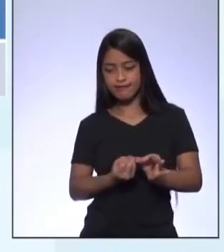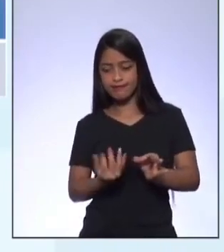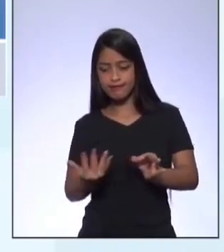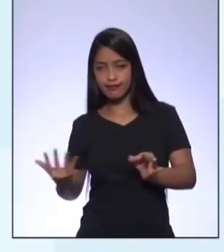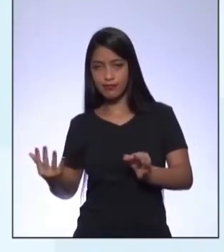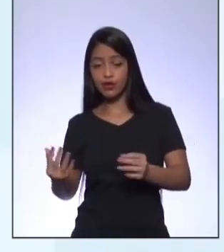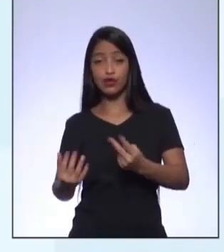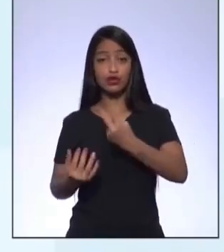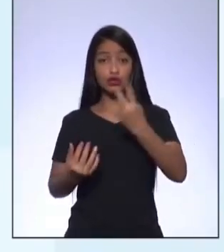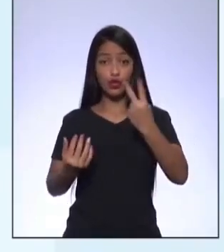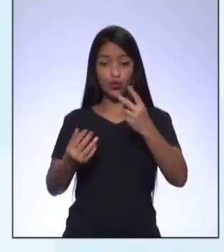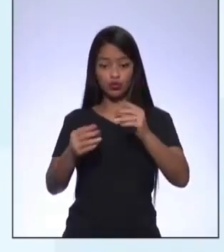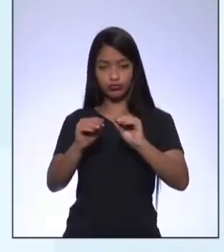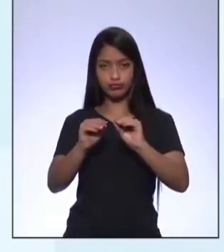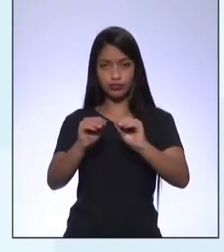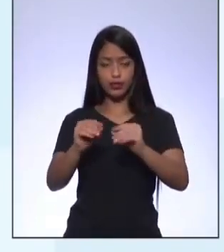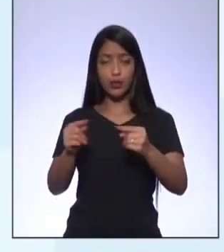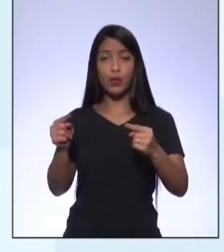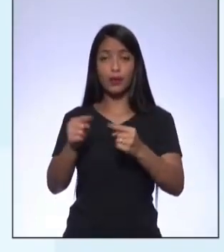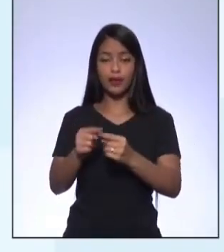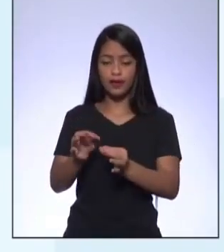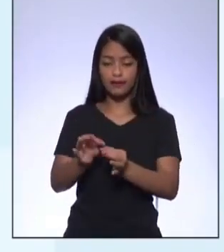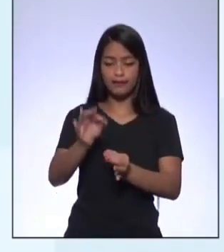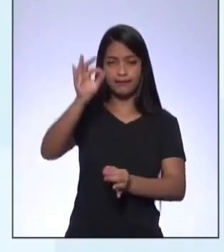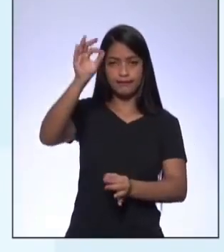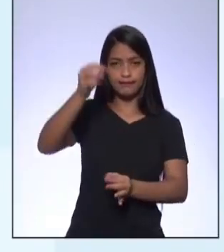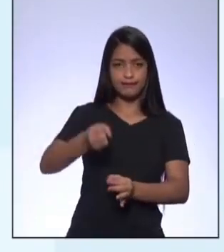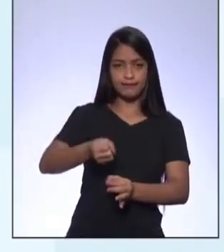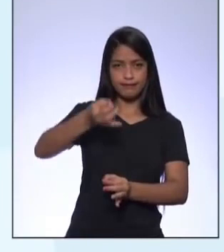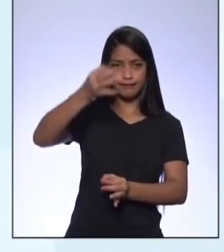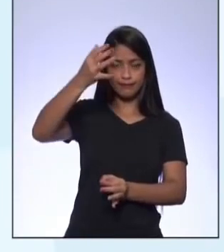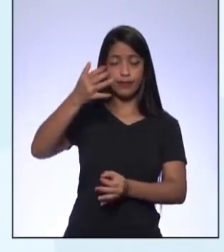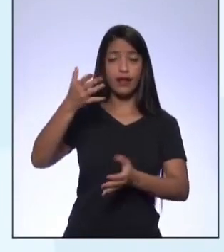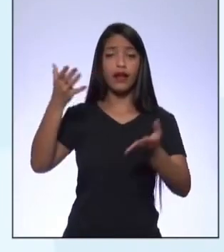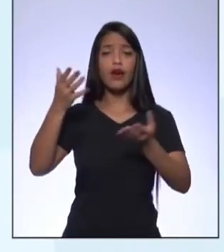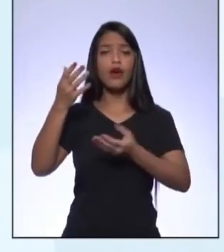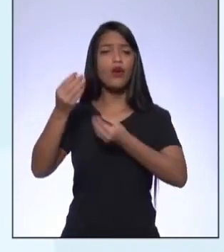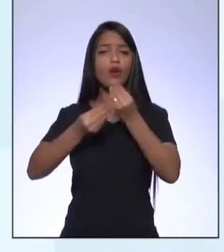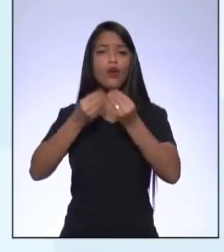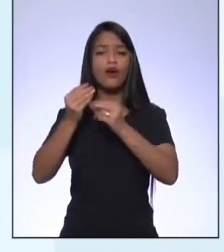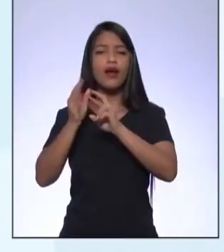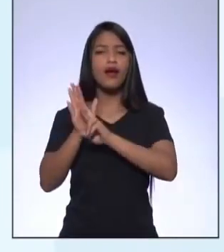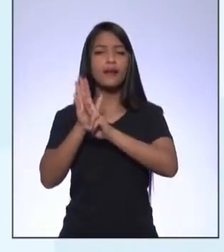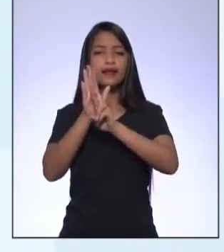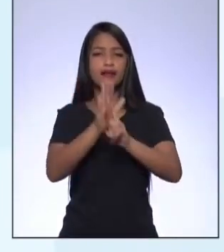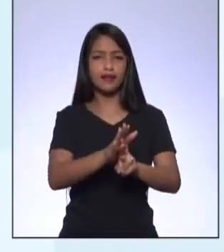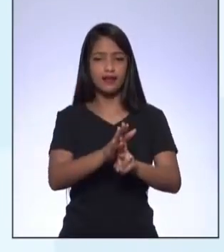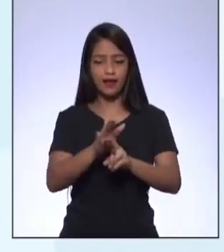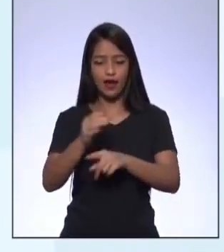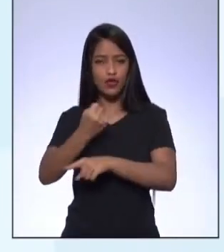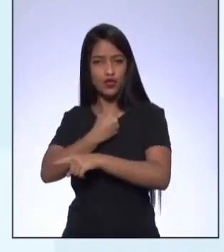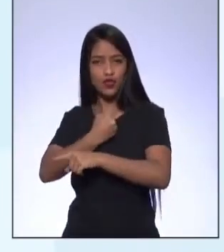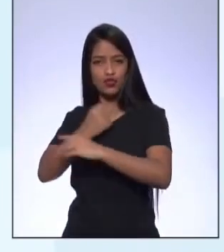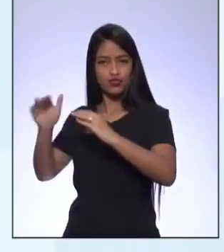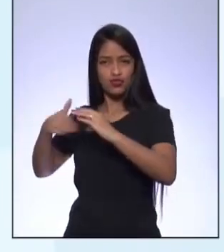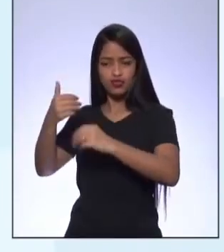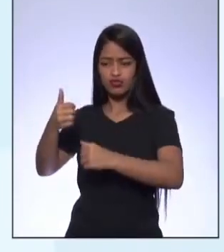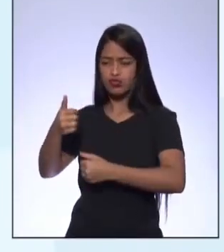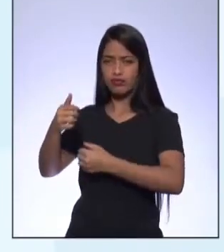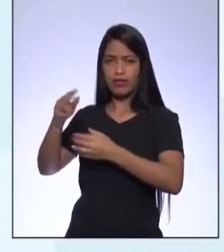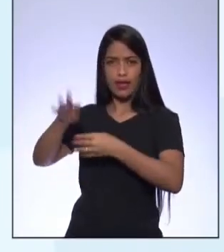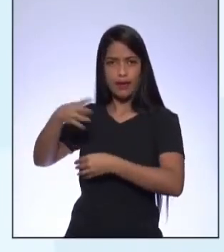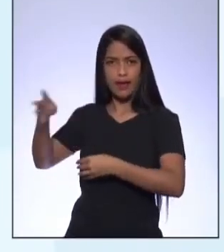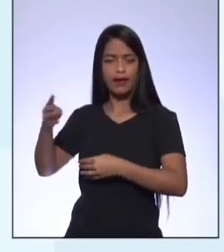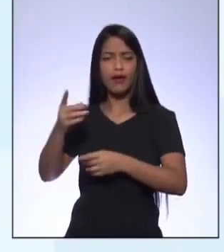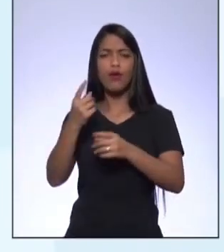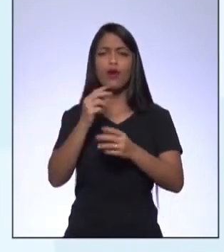Ok? Na sequência, olha lá a representação e as localizações das respectivas